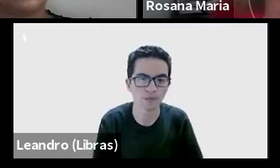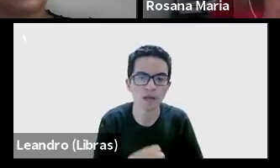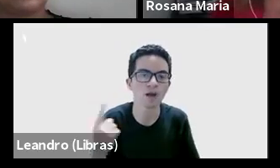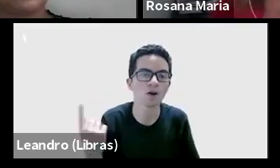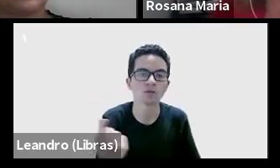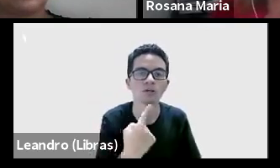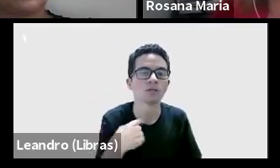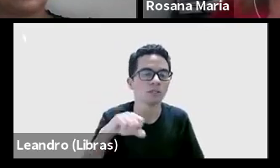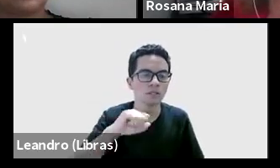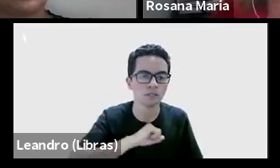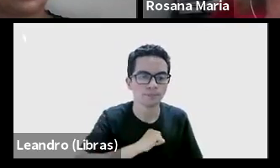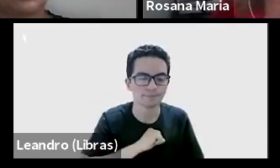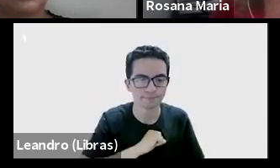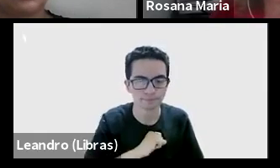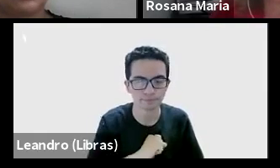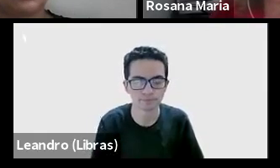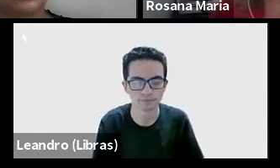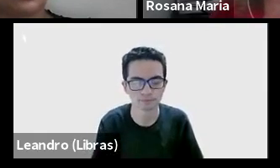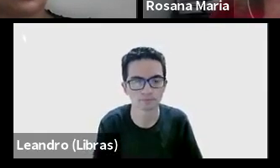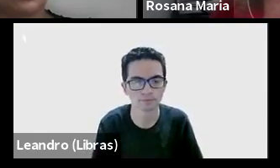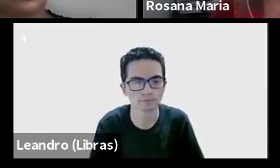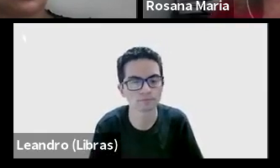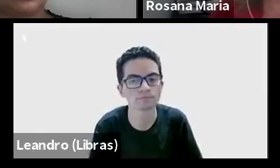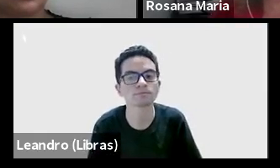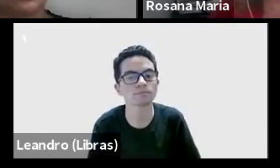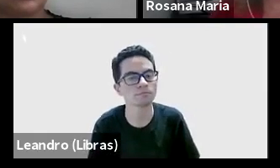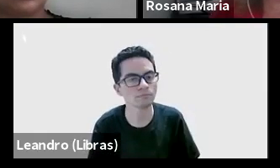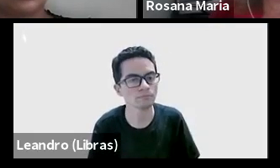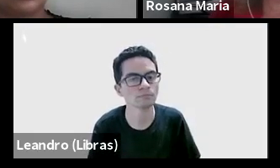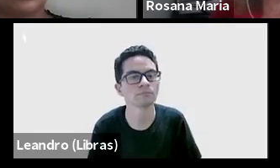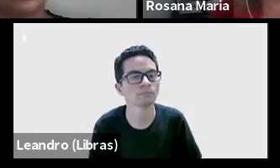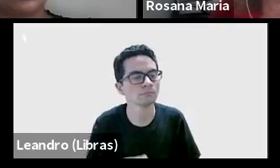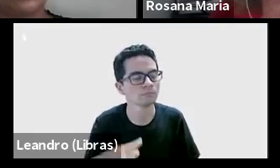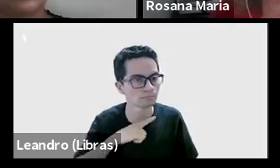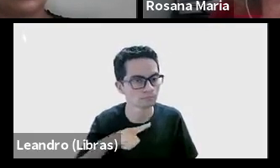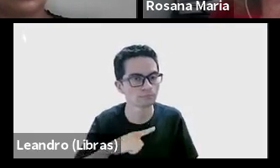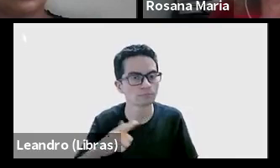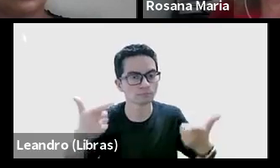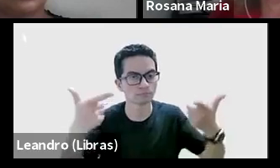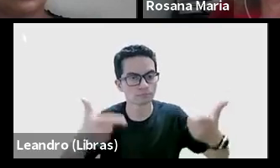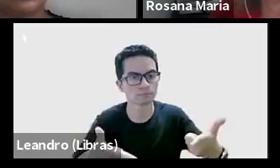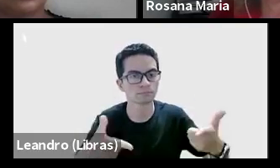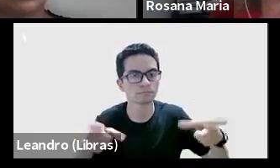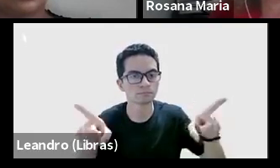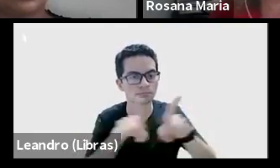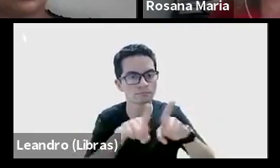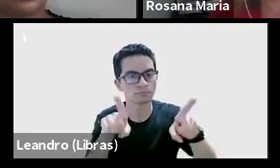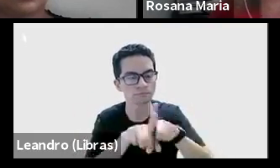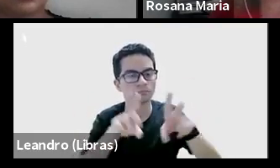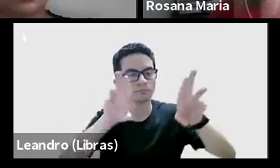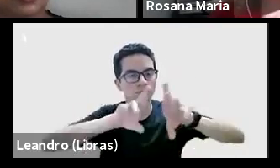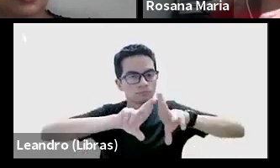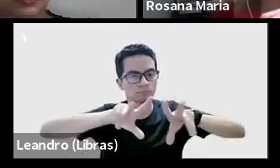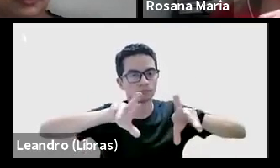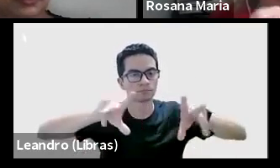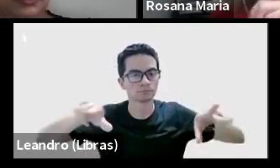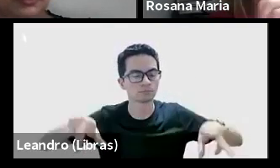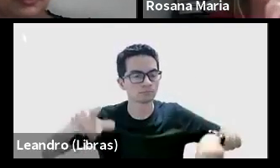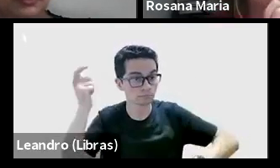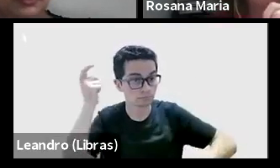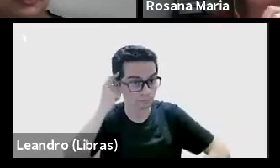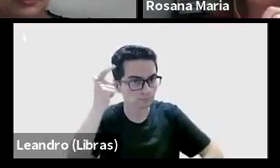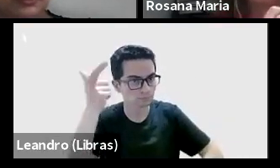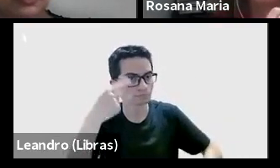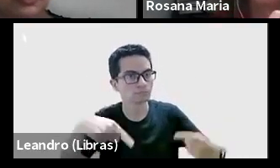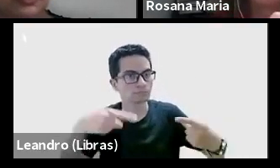a gente não pode, né, se colocar num lugar diferente do lugar das outras pessoas